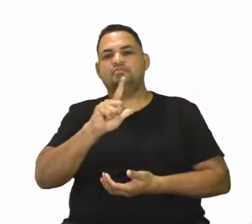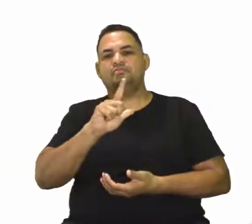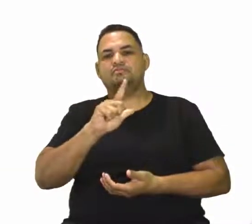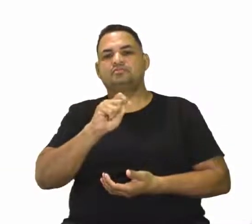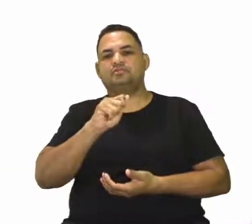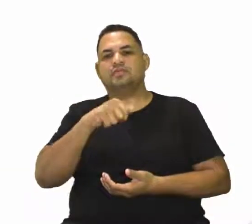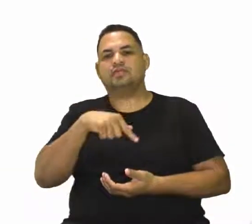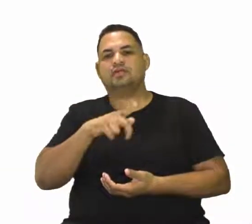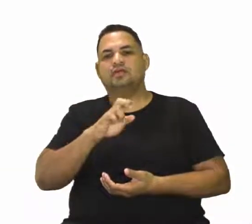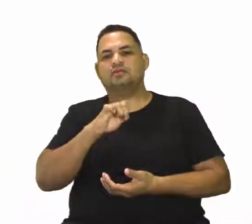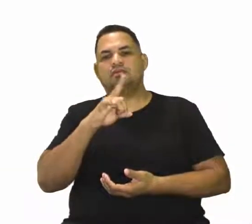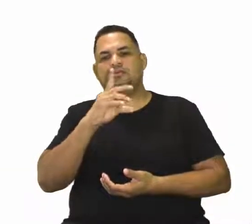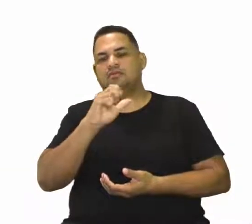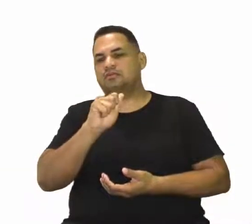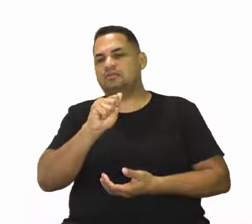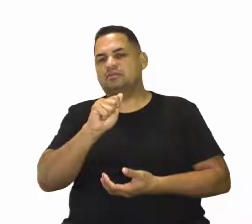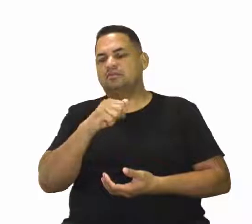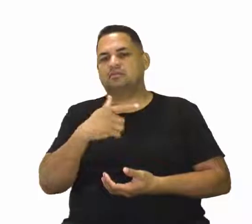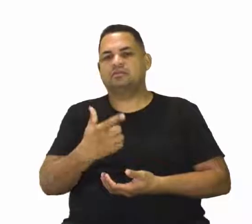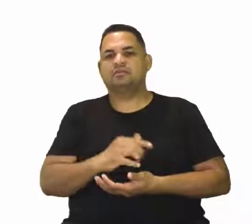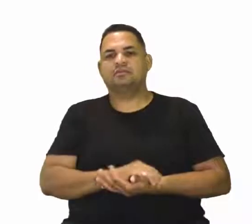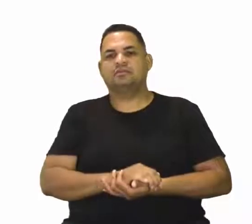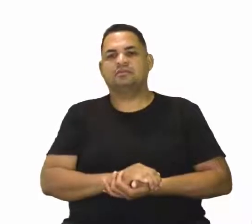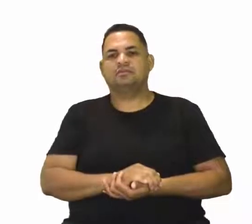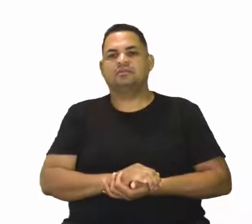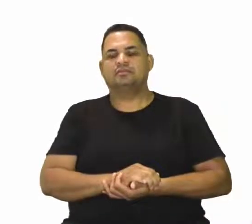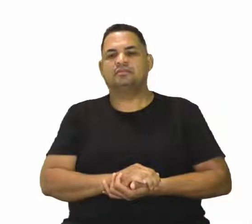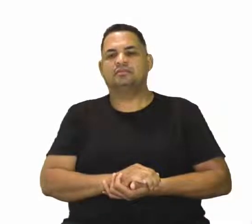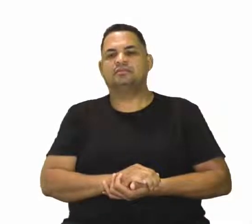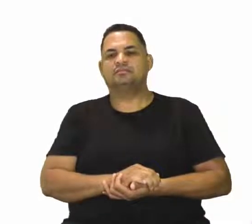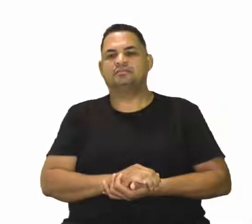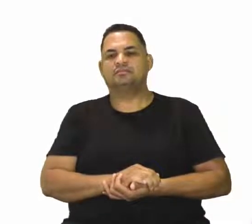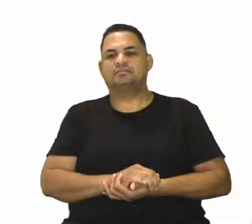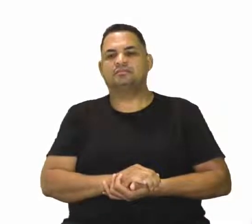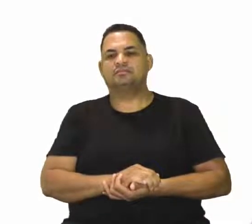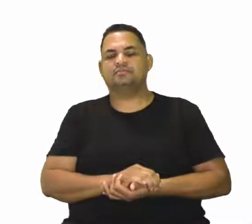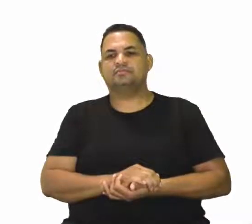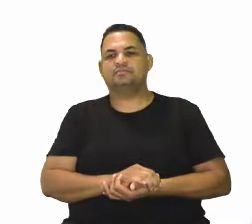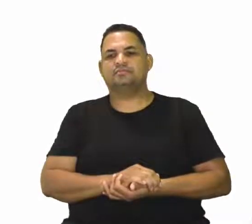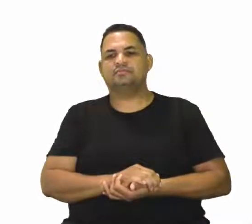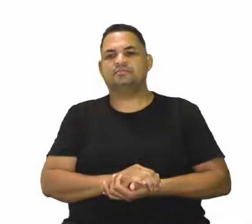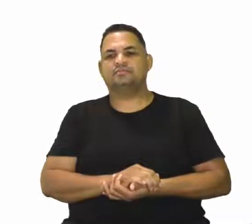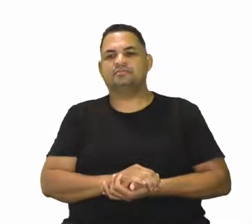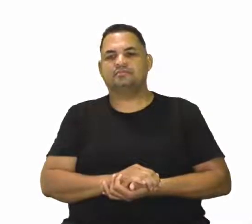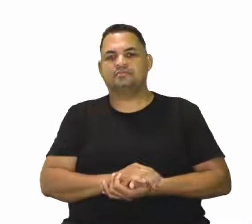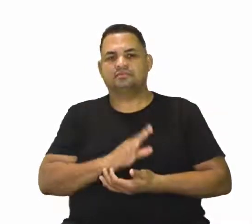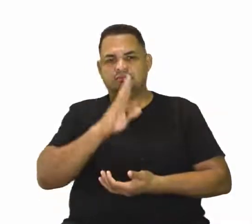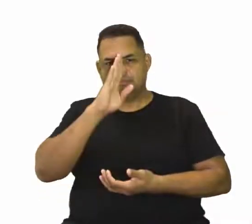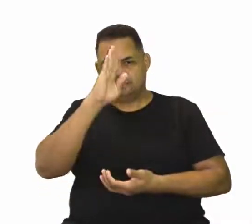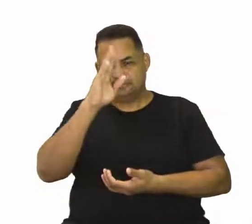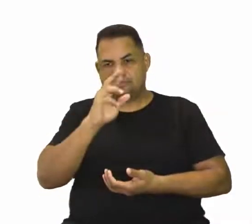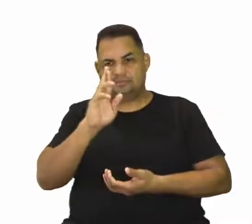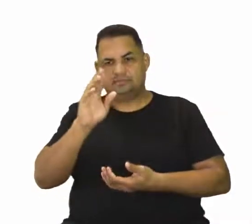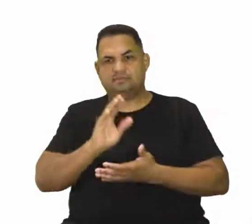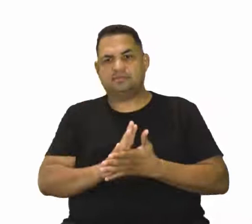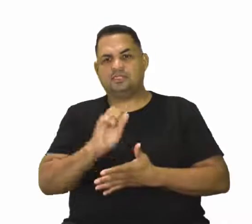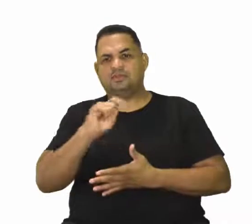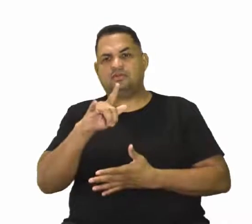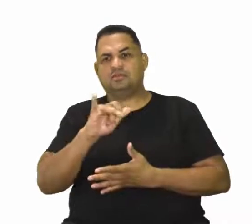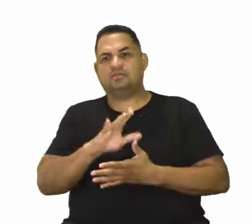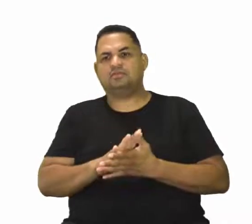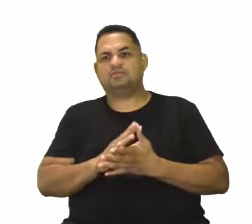al-qaeda como é que é o cade a ai tu escreve não é o principal líder da al-qaeda foi